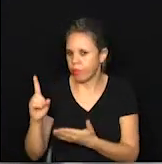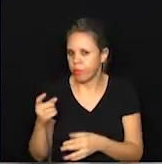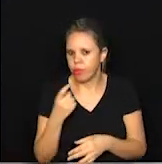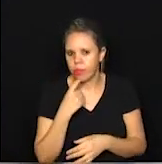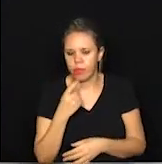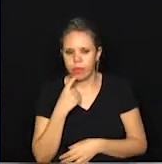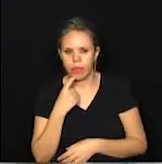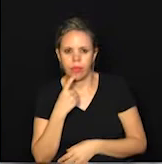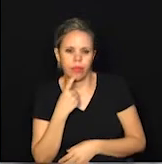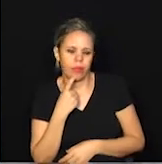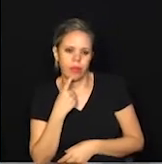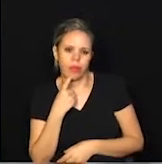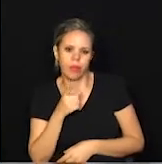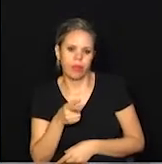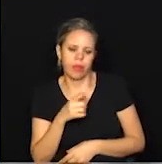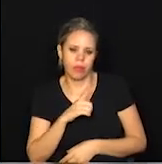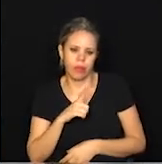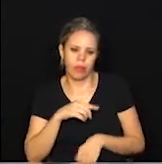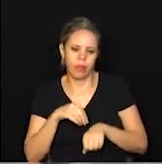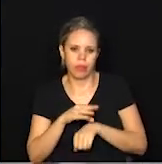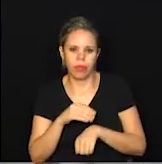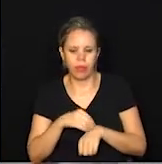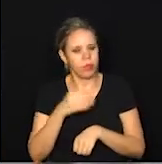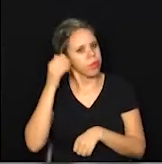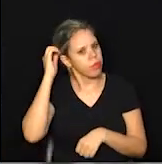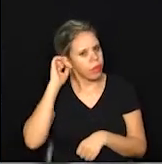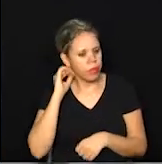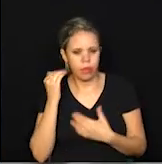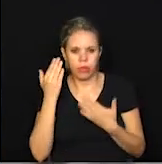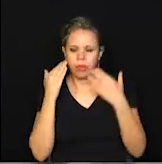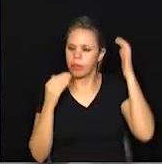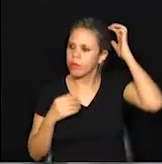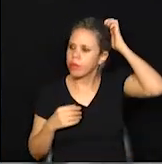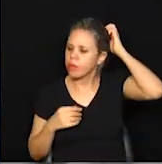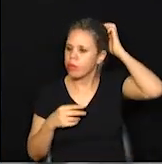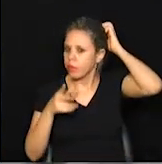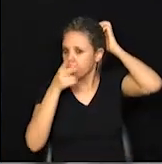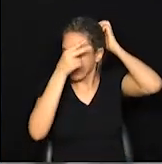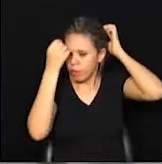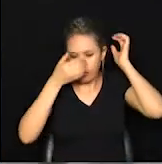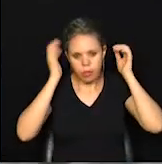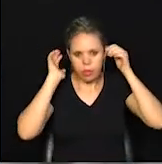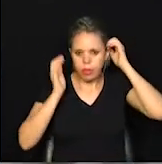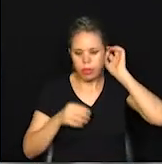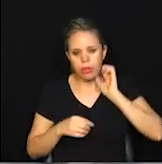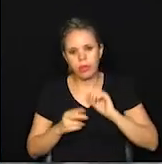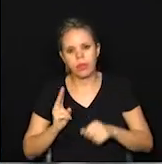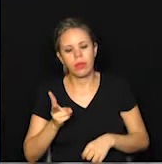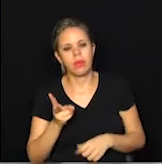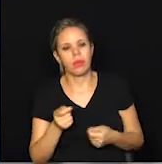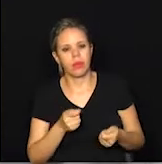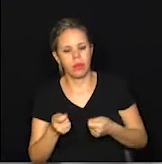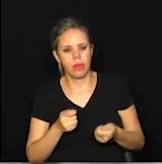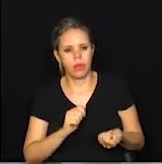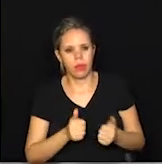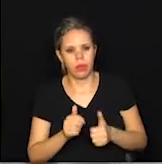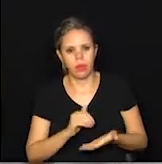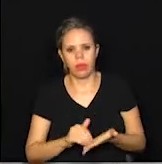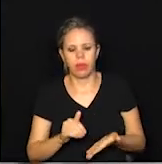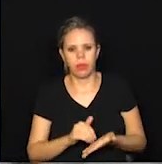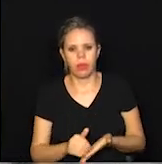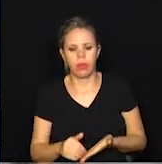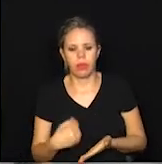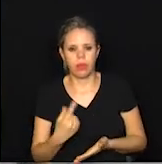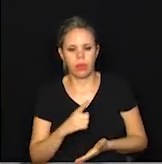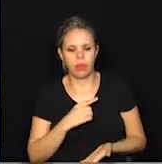Campinas, isso eu tenho que trazer um agradecimento ao prefeito Dário Saad, manteve a Secretaria de Esporte, porque